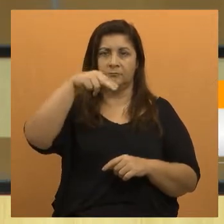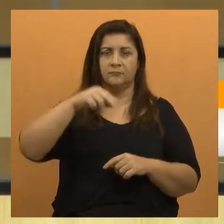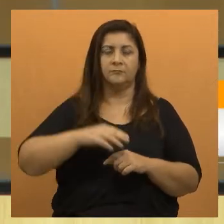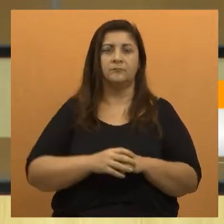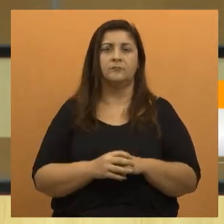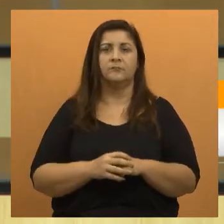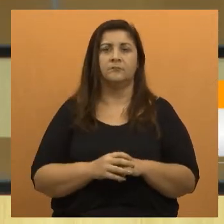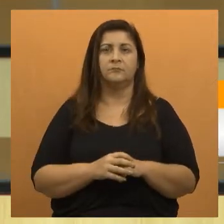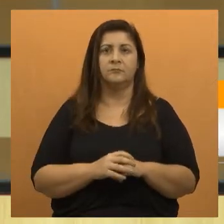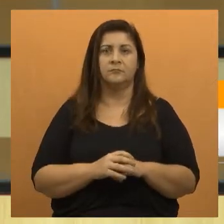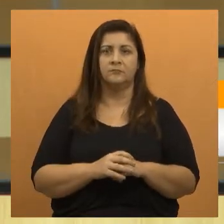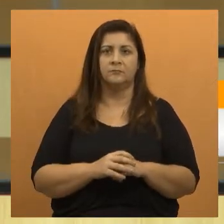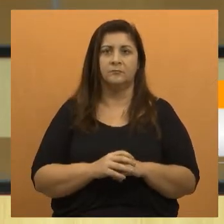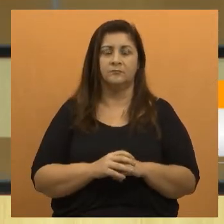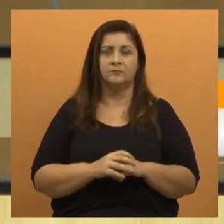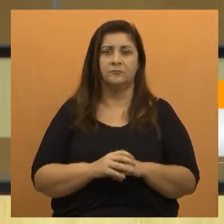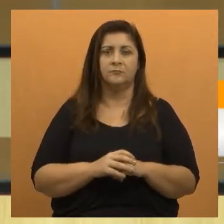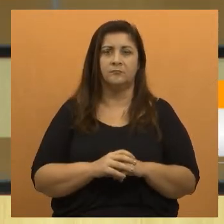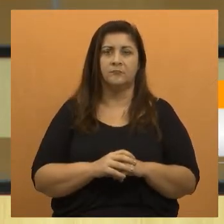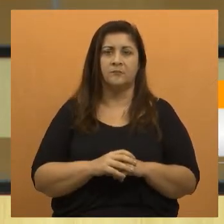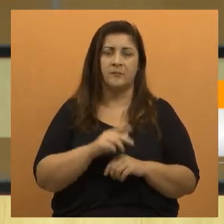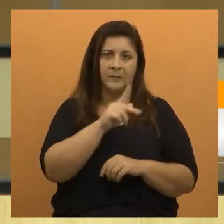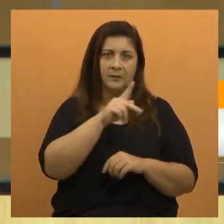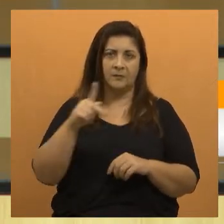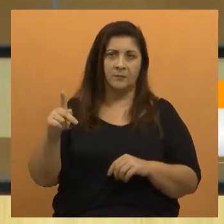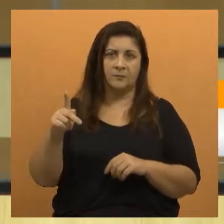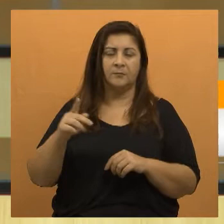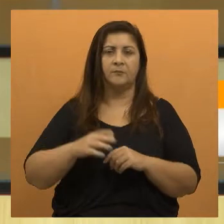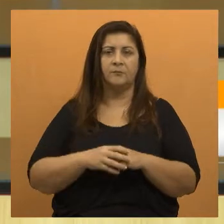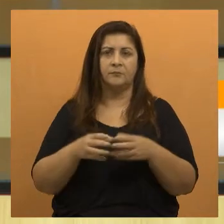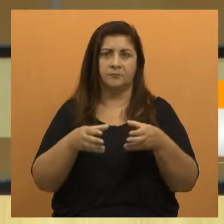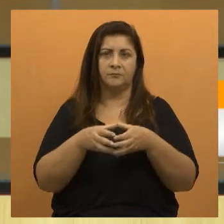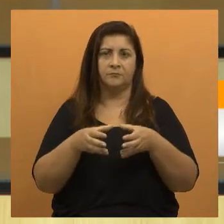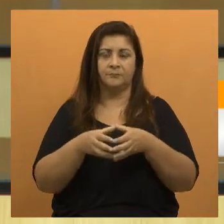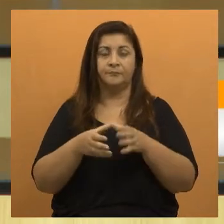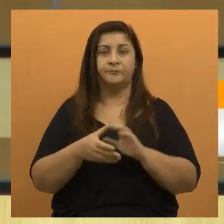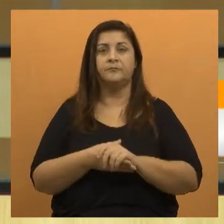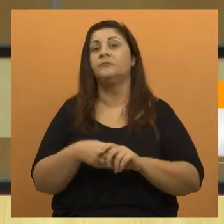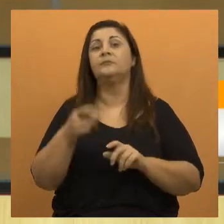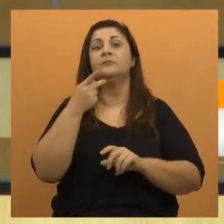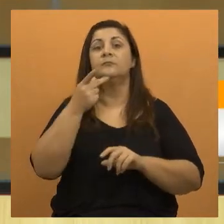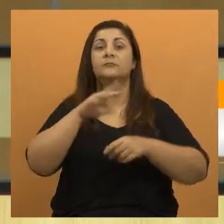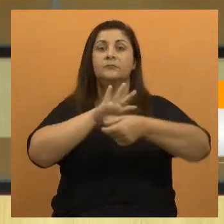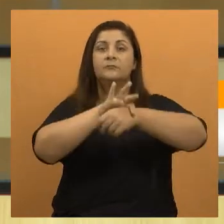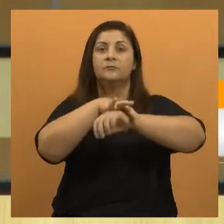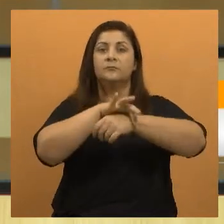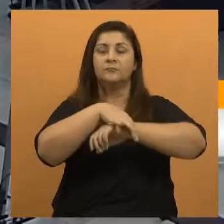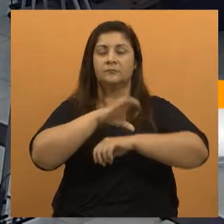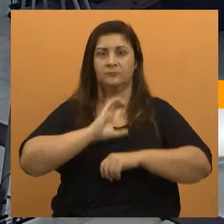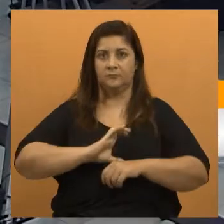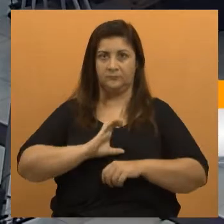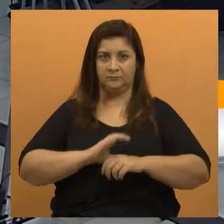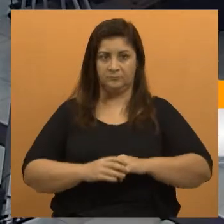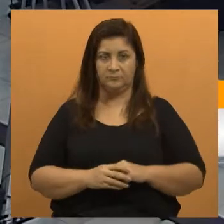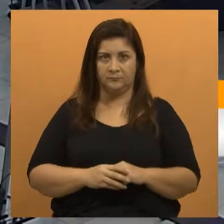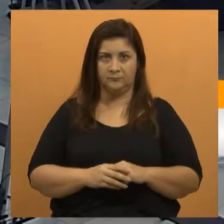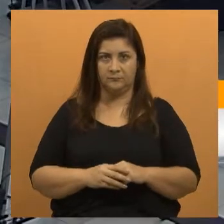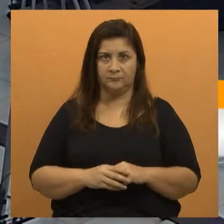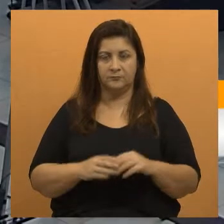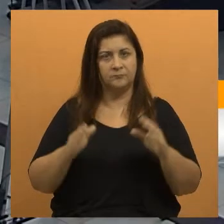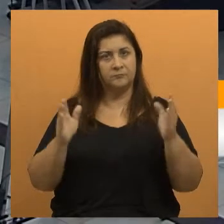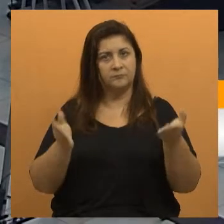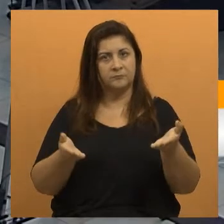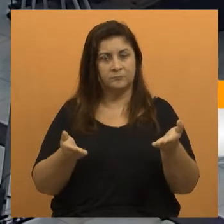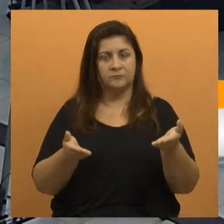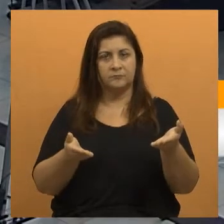vice-presidente do Conseg Jacareí Centro, que abordará o tema segurança no município. E desde já acolho aos